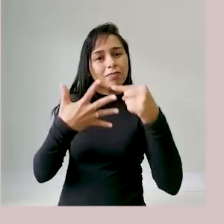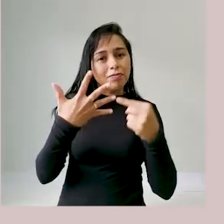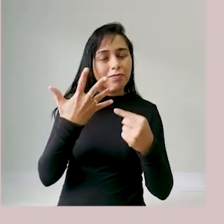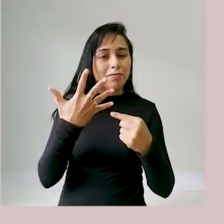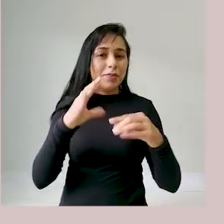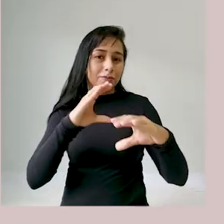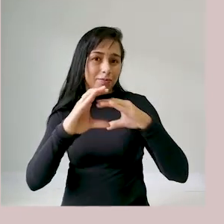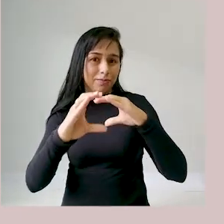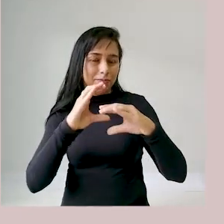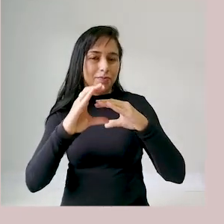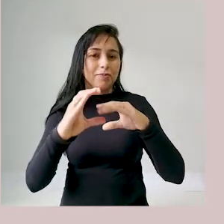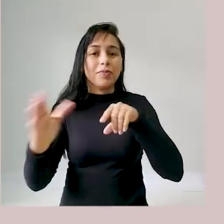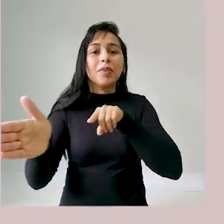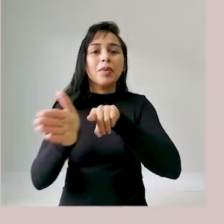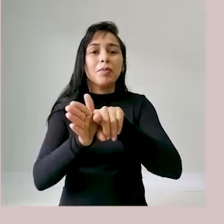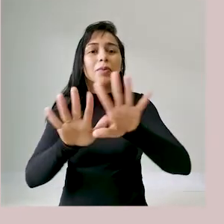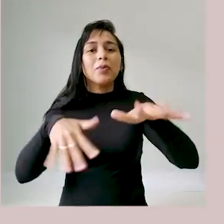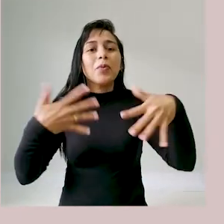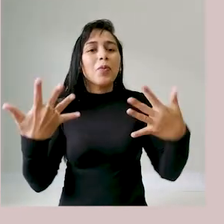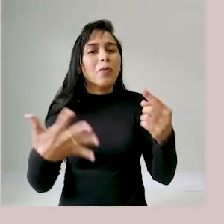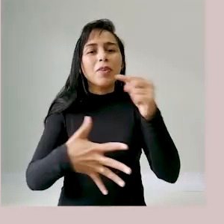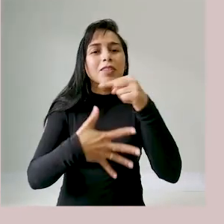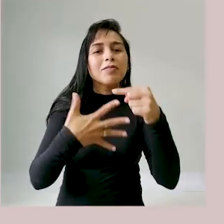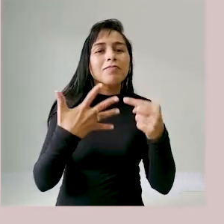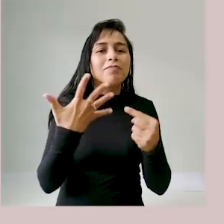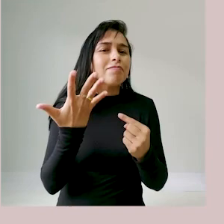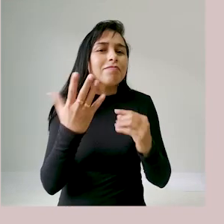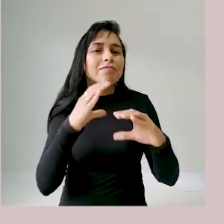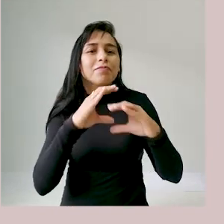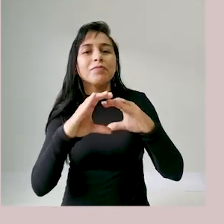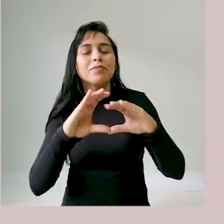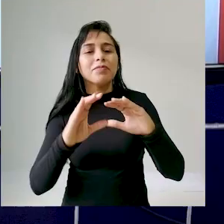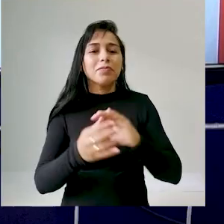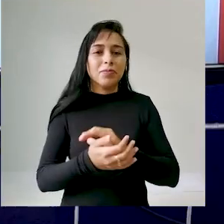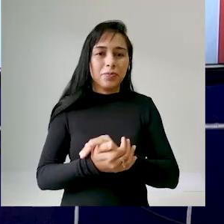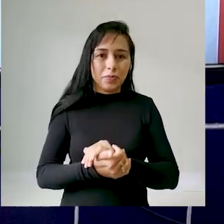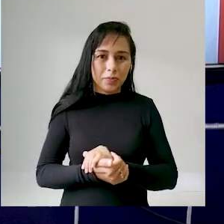os elementos da comunicação nesta troca de informações?